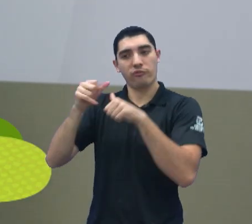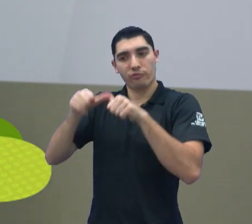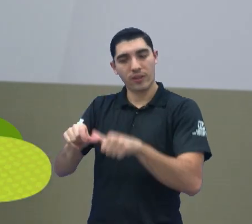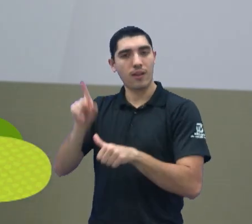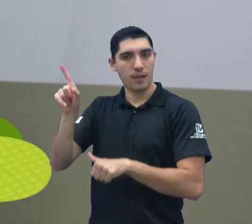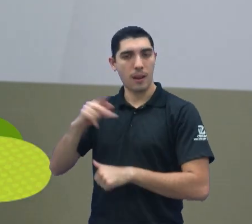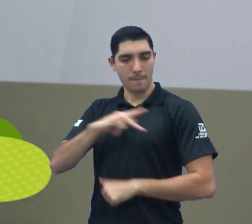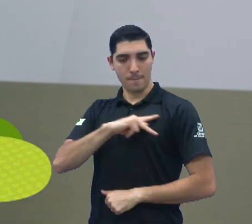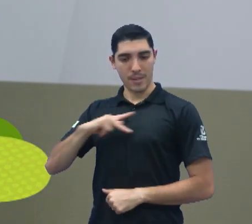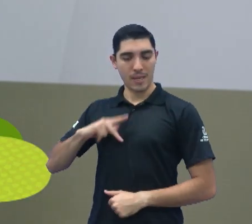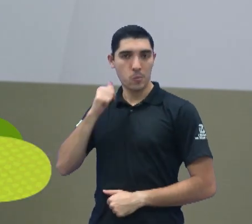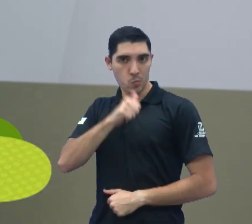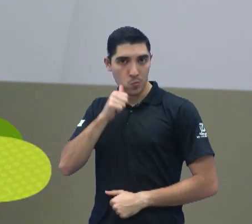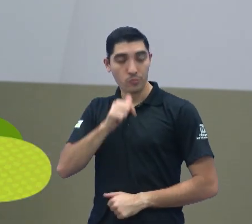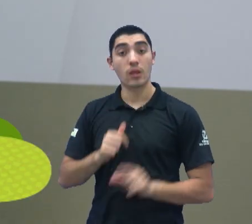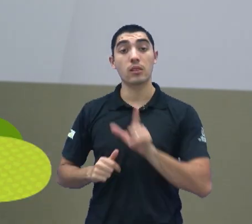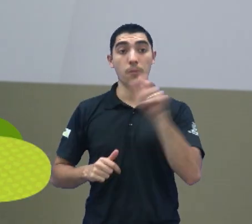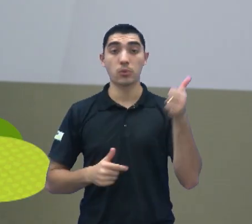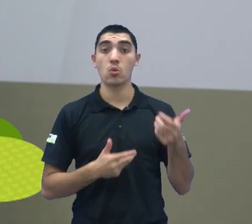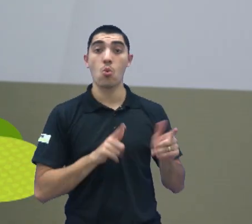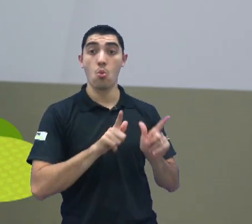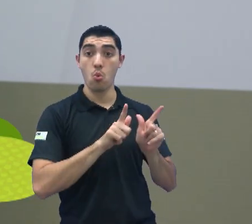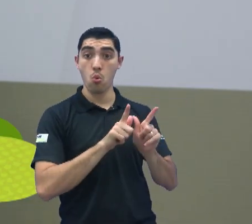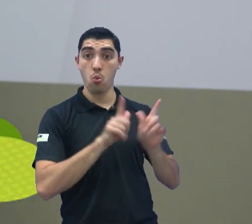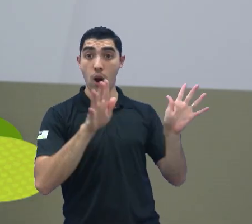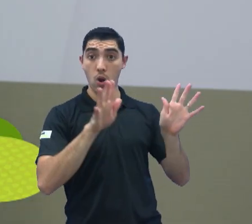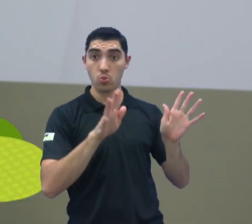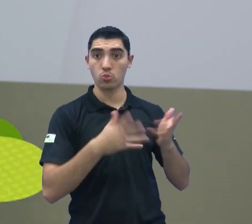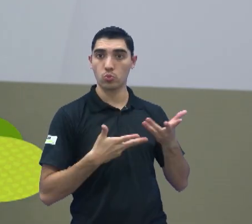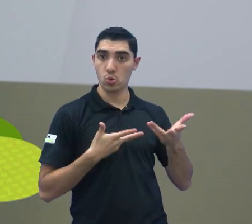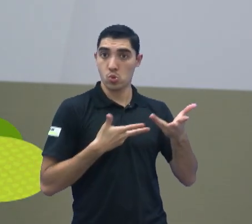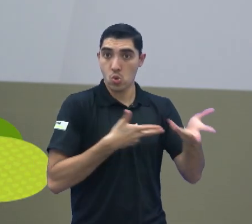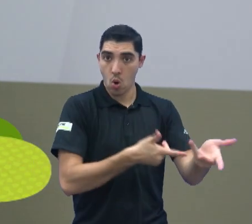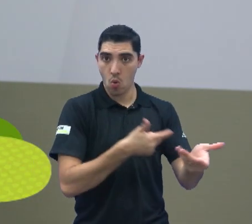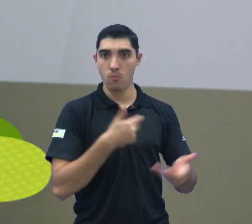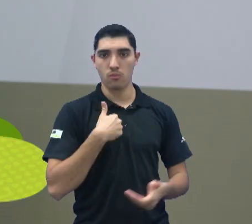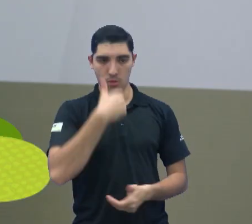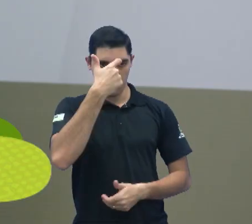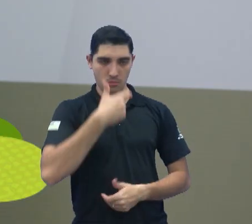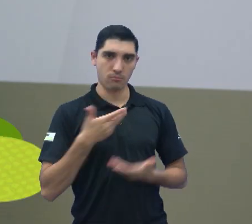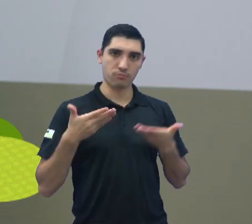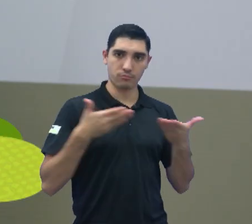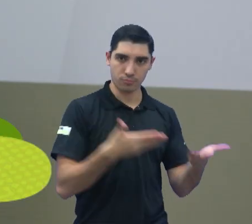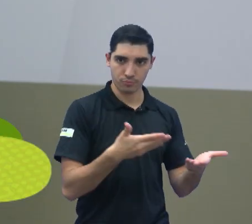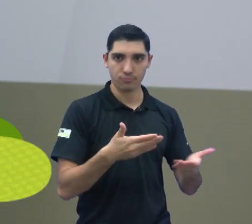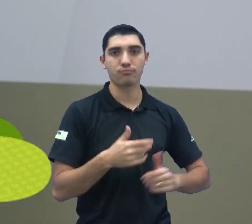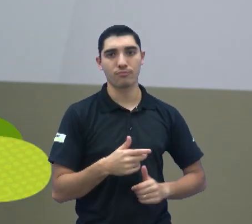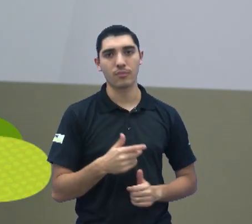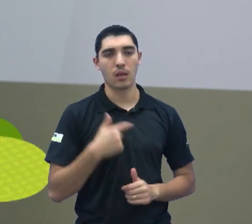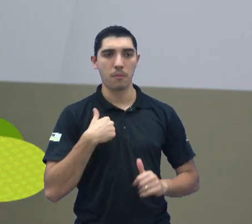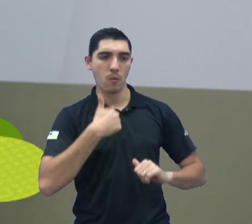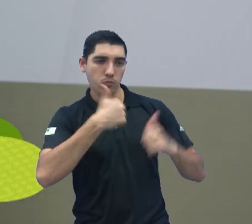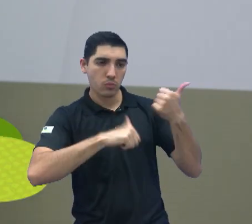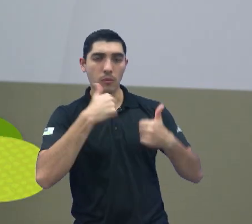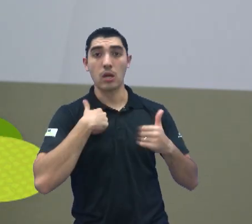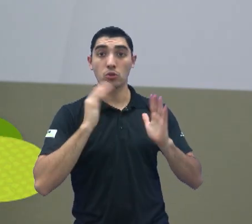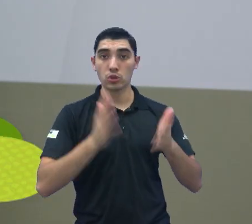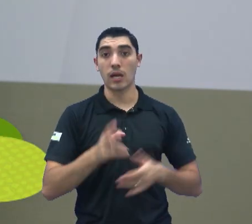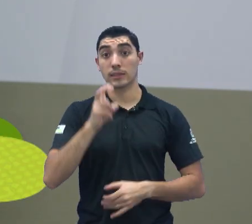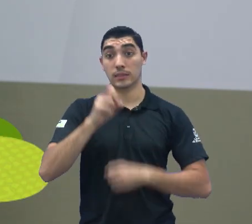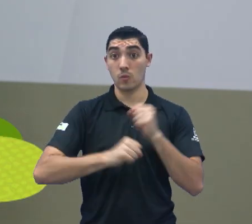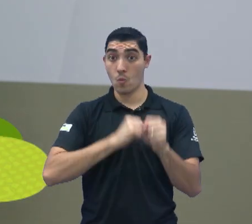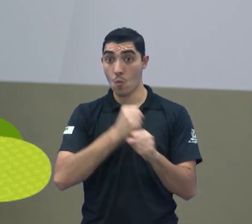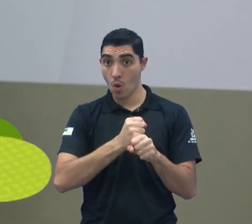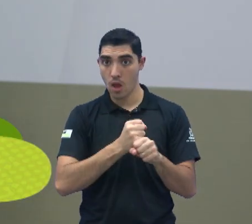recebi o convite para ir para Guarulhos, lá como analista de desempenho, que era a minha função no Pinheiros até então. E fiquei lá 5 temporadas. Também passei com